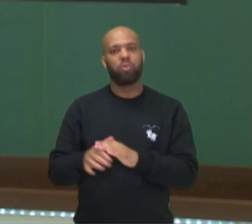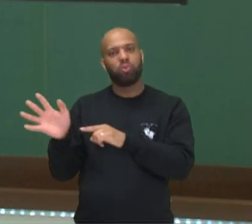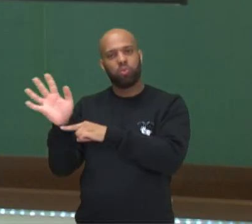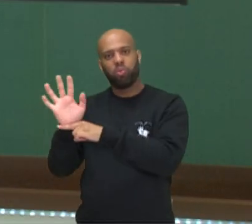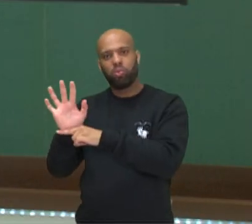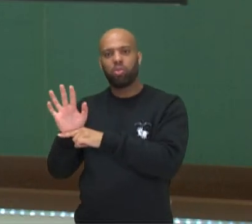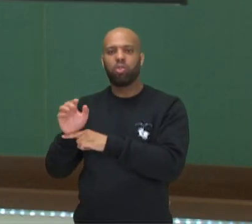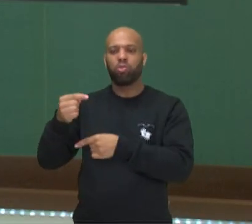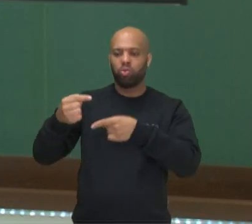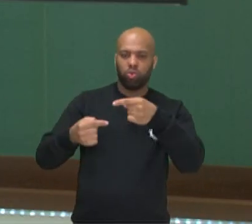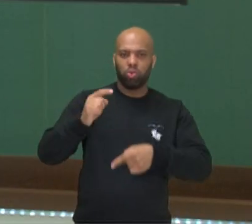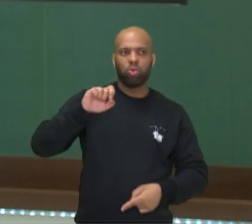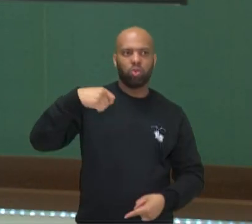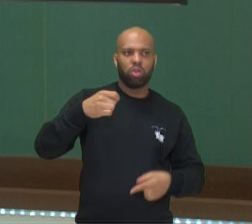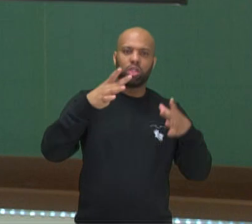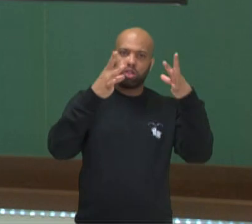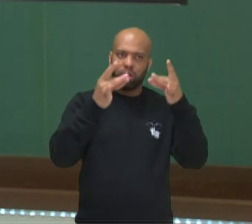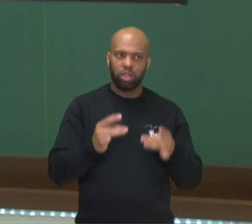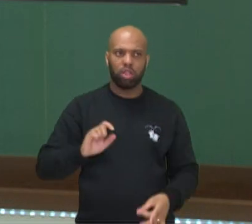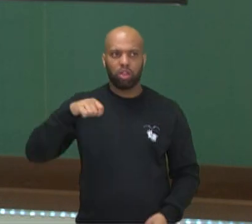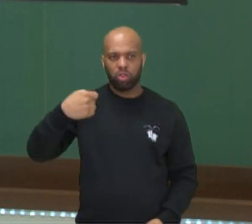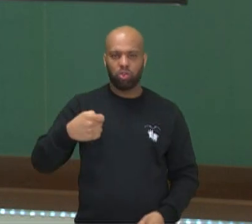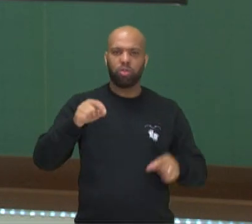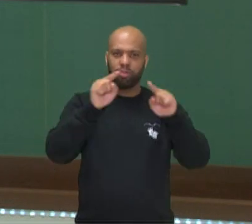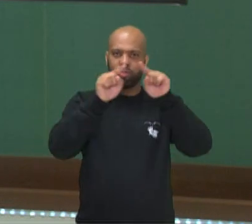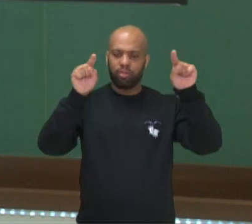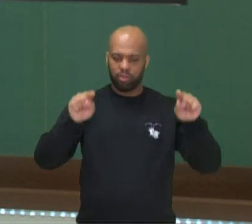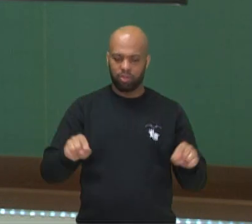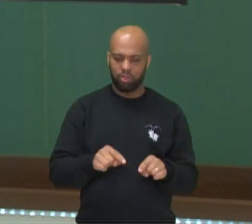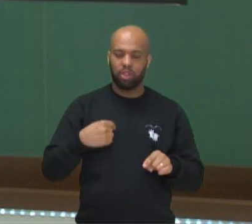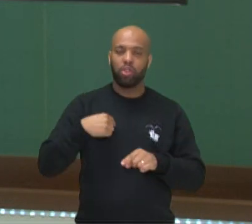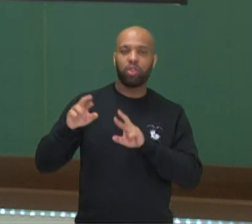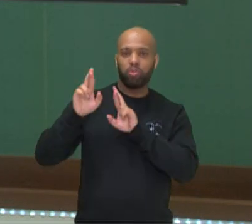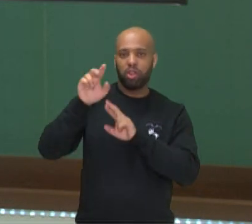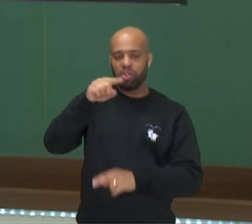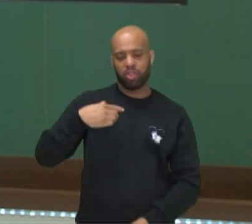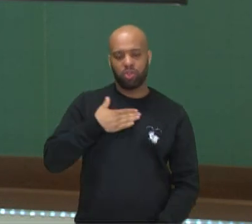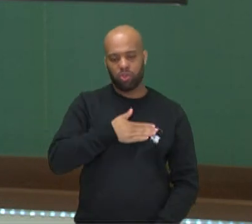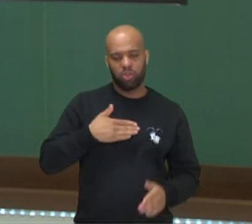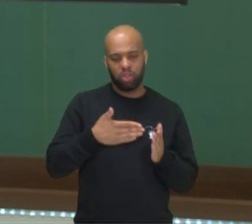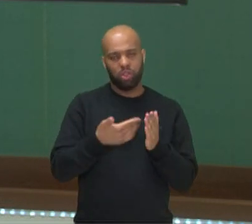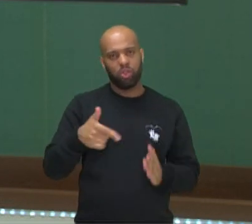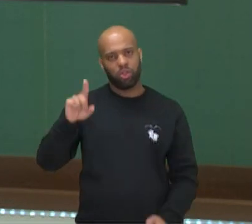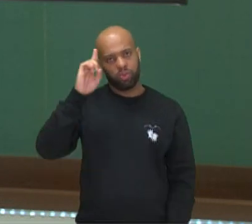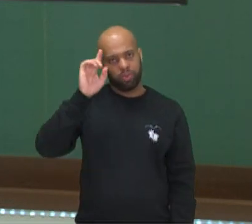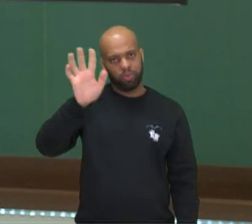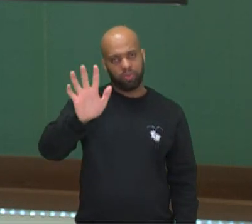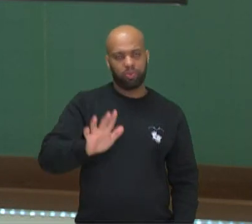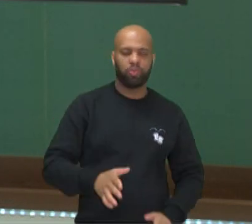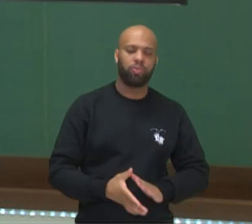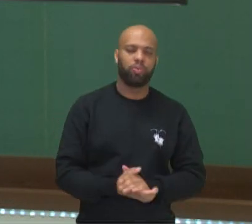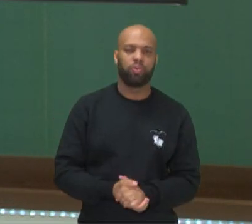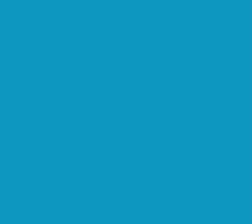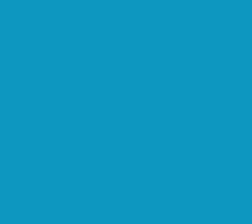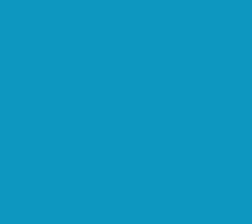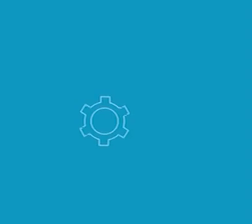vídeo nós discutimos com mais detalhes sobre charge, espero que vocês tenham gostado e até breve.